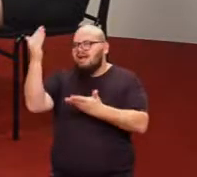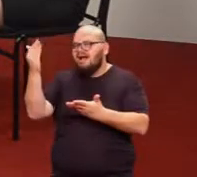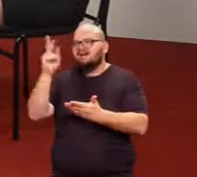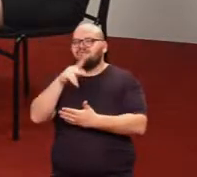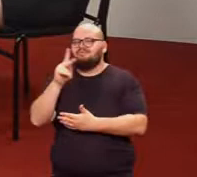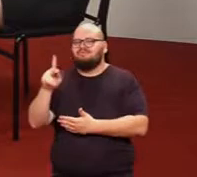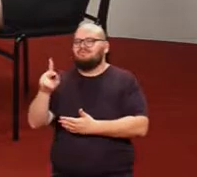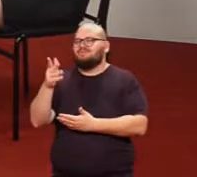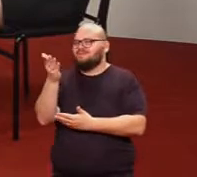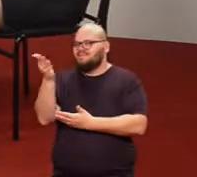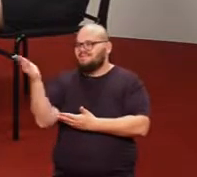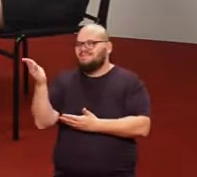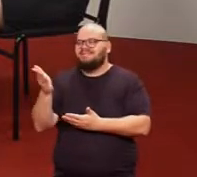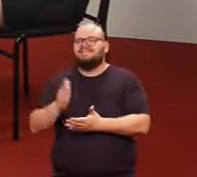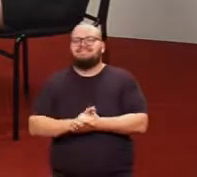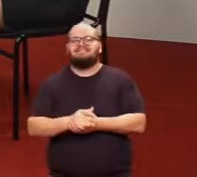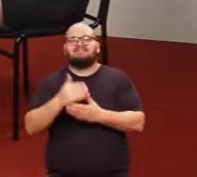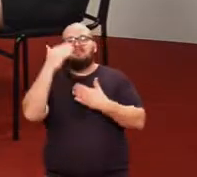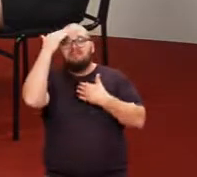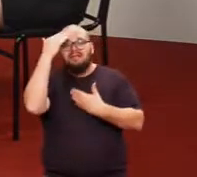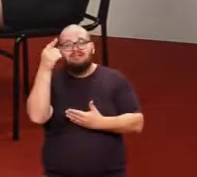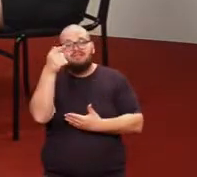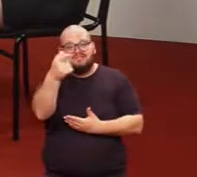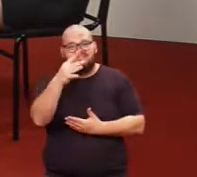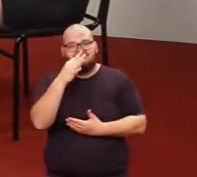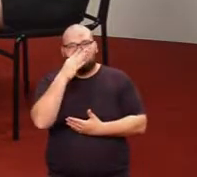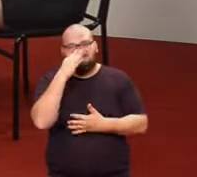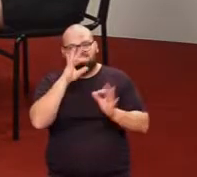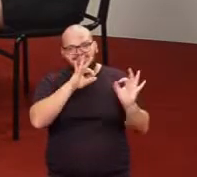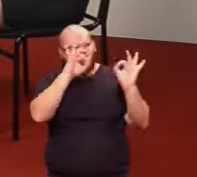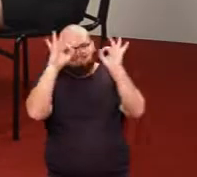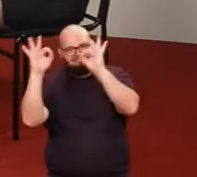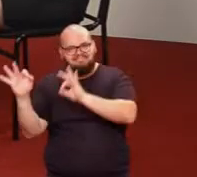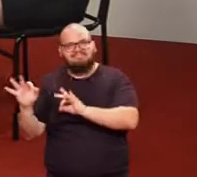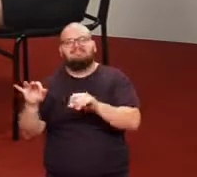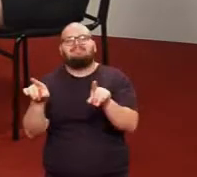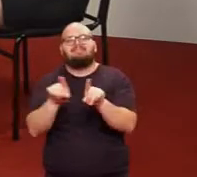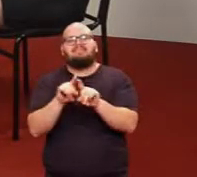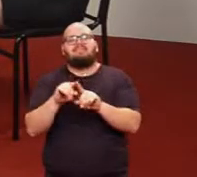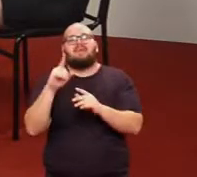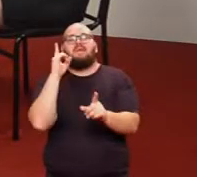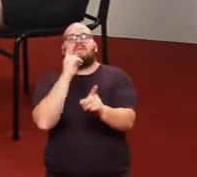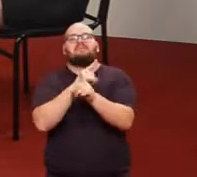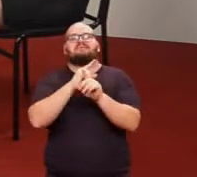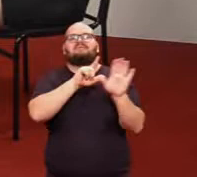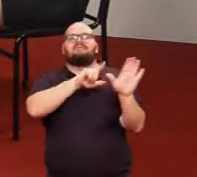obrigado, professora Vanessa, por essa conversa. Muito obrigado você que nos acompanhou e